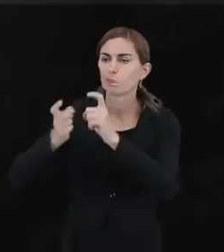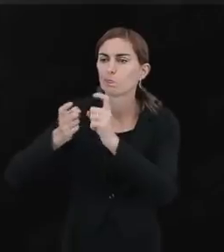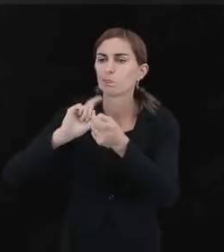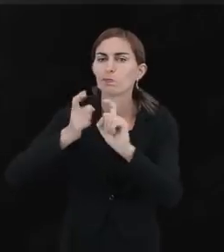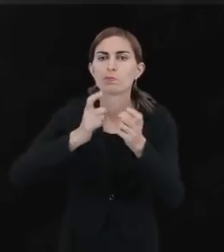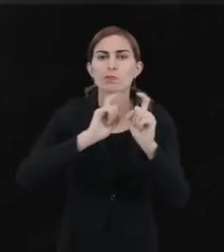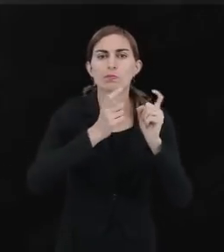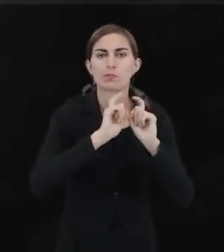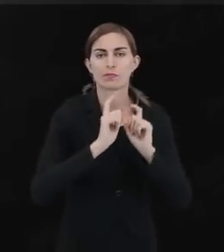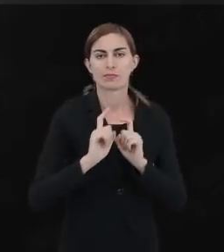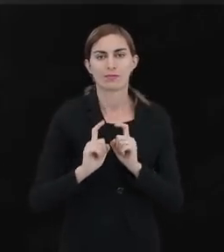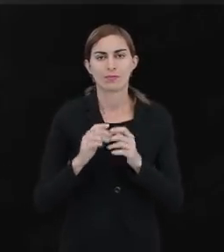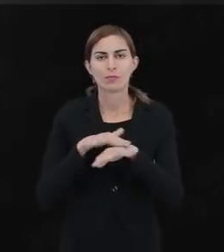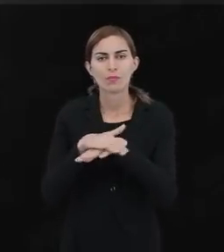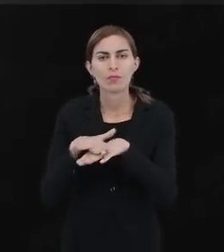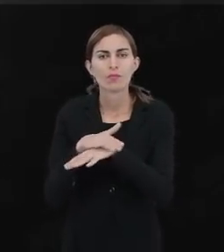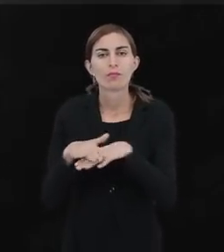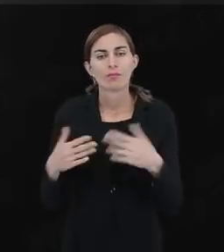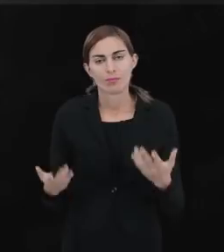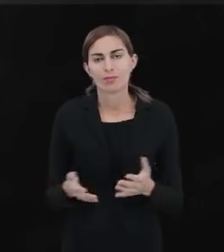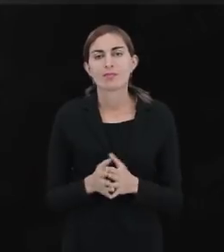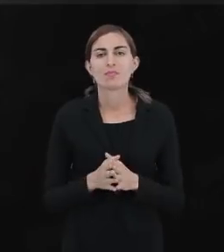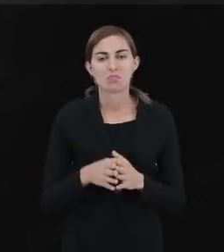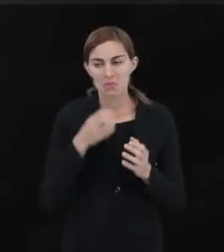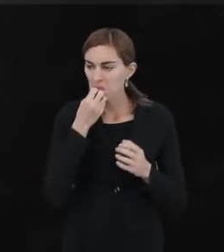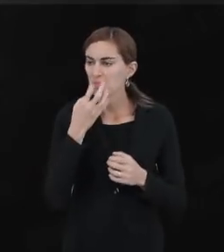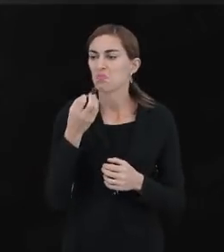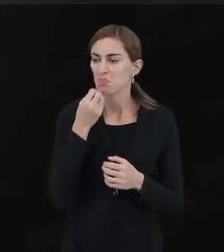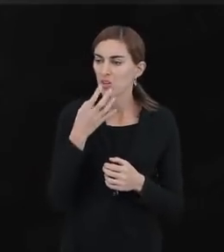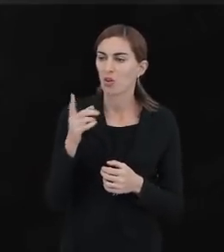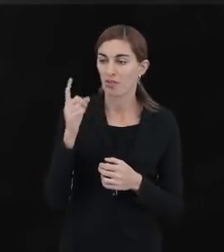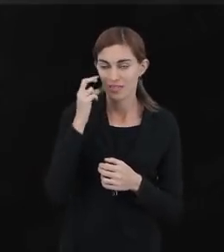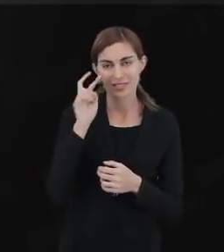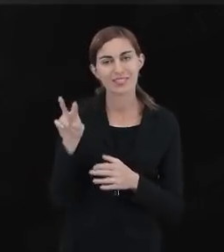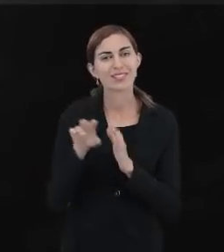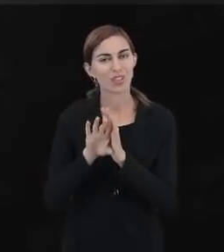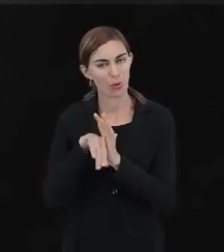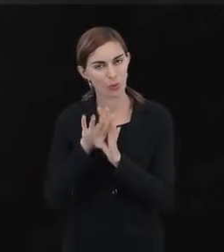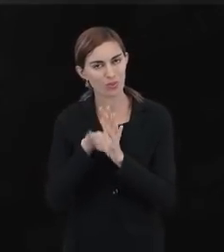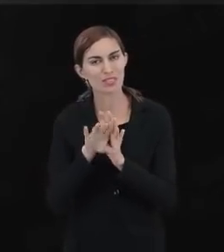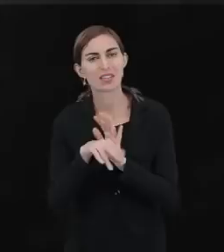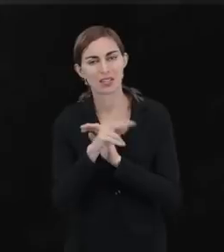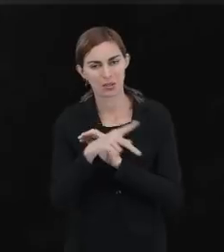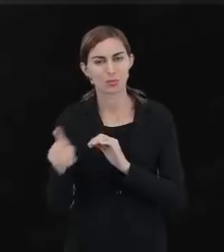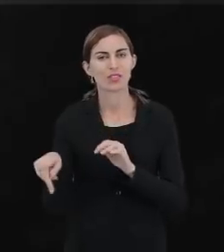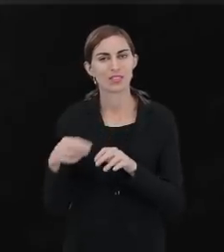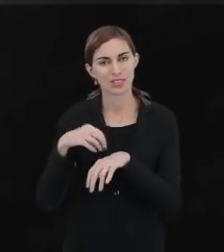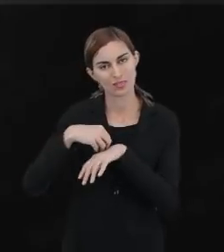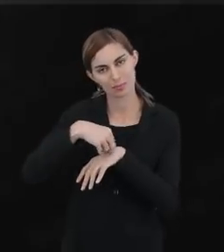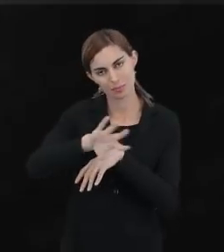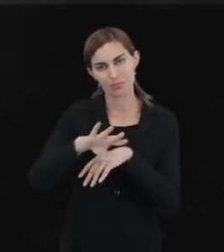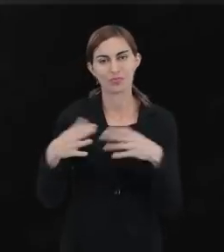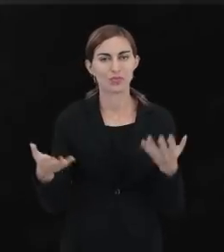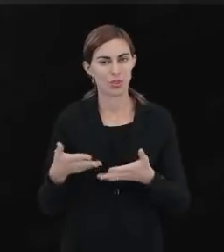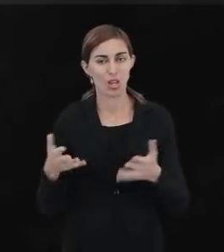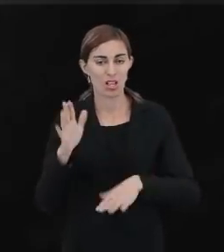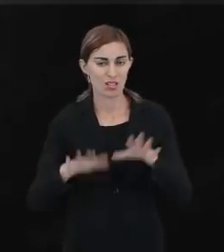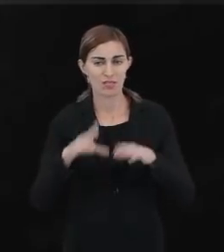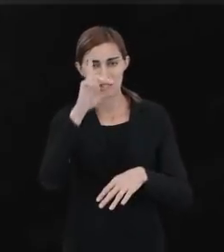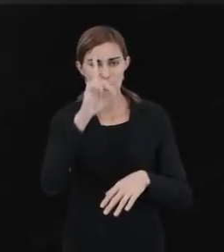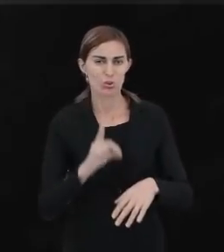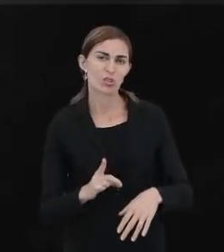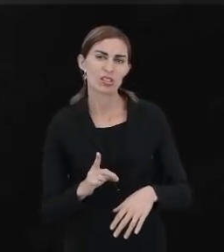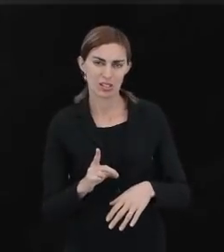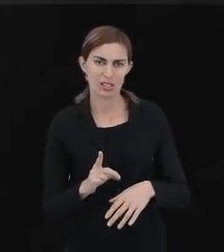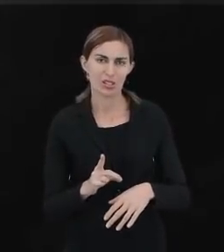como disse a professora bacana muito bacana conhecer também o conceito que o professor sua liderança que pra gente às vezes o diretor ser um